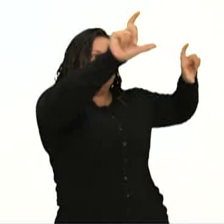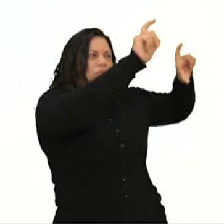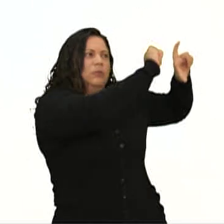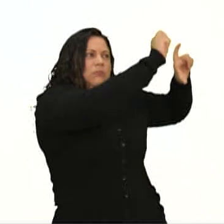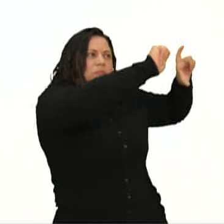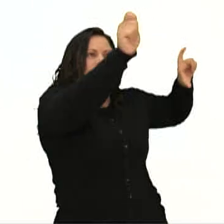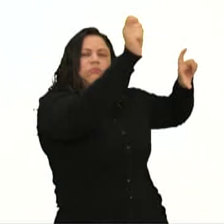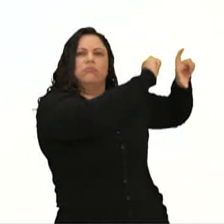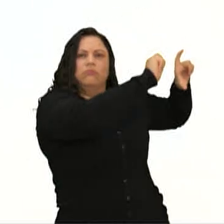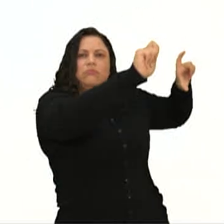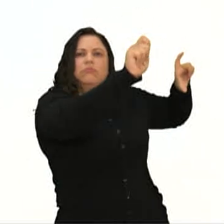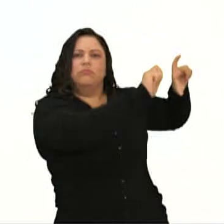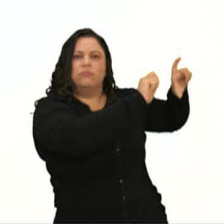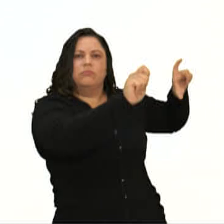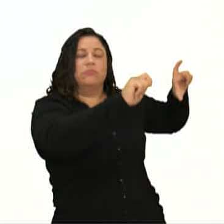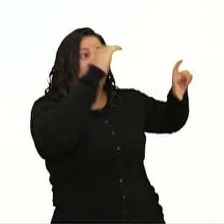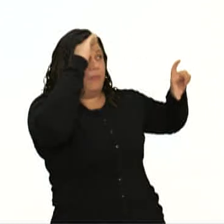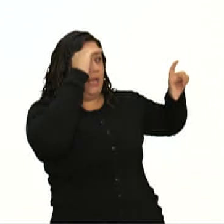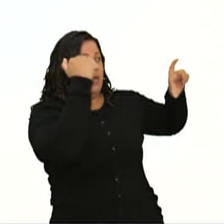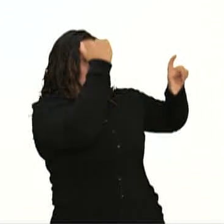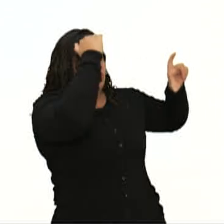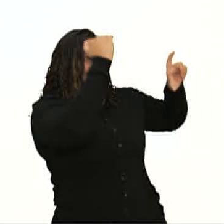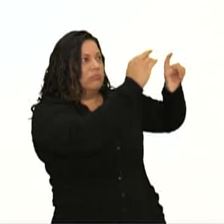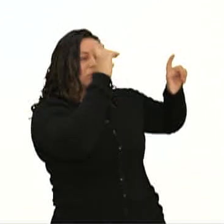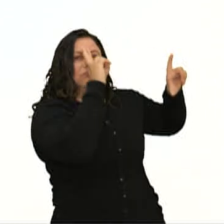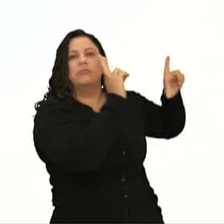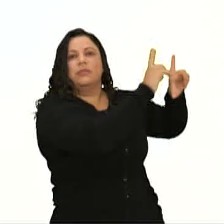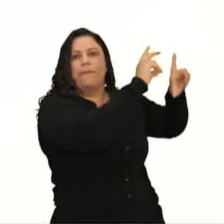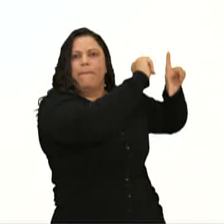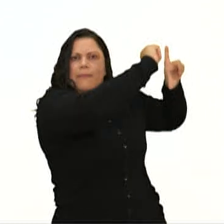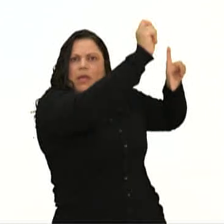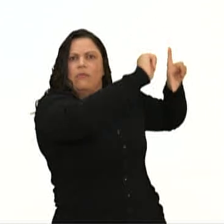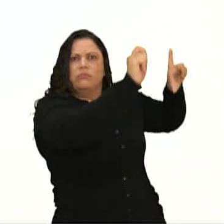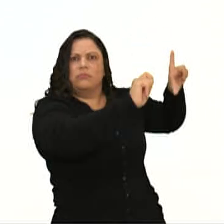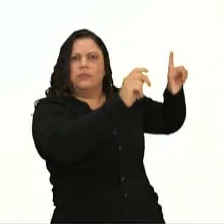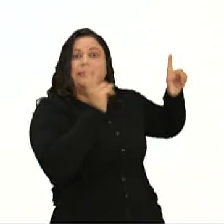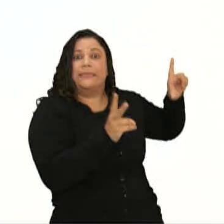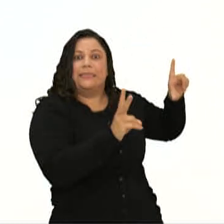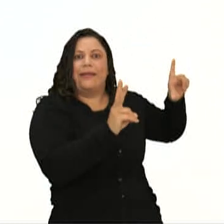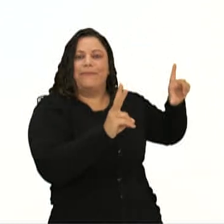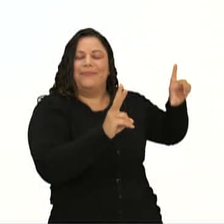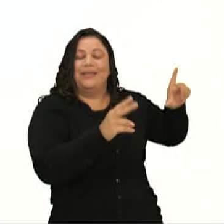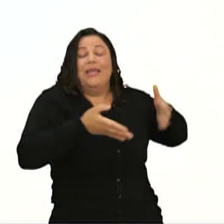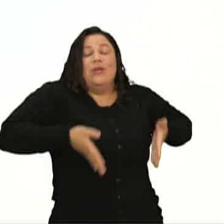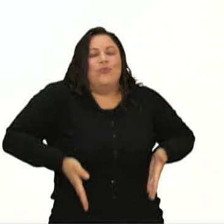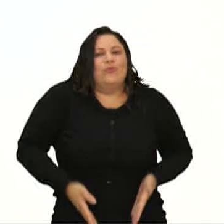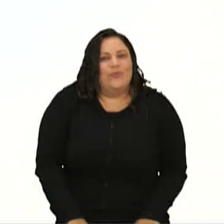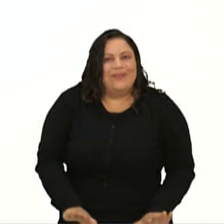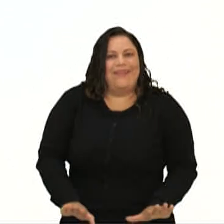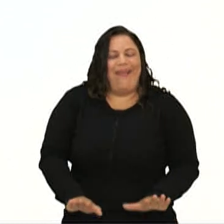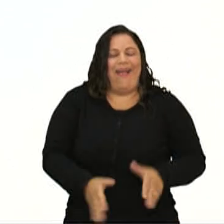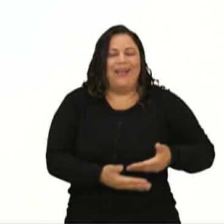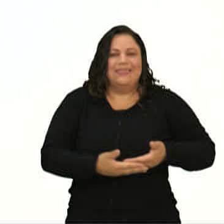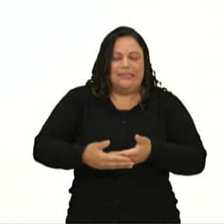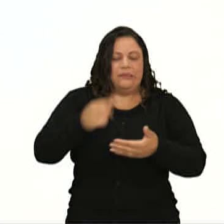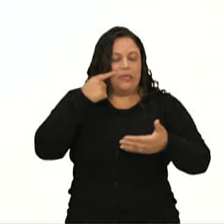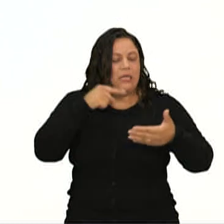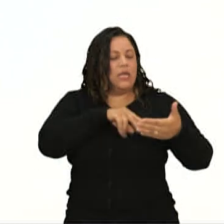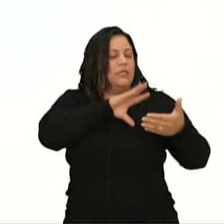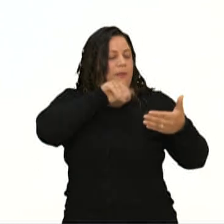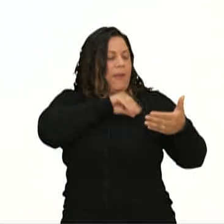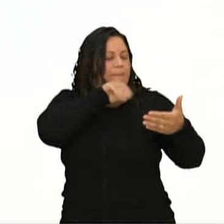mesquitas. E é a primeira coisa que se deve sussurrar no ouvido de uma criança recém-nascida e a última